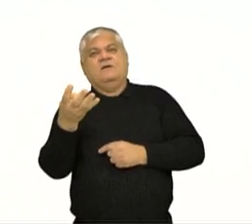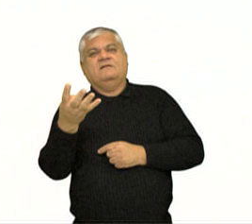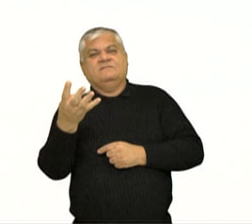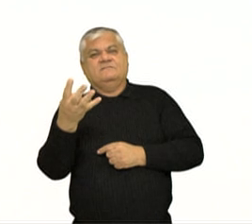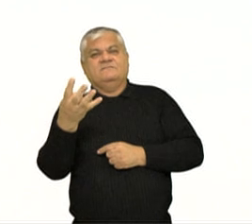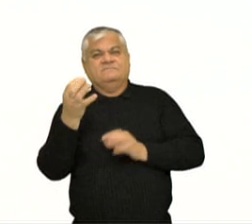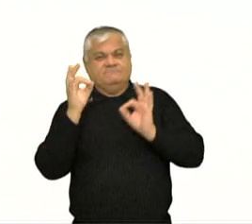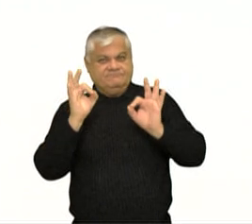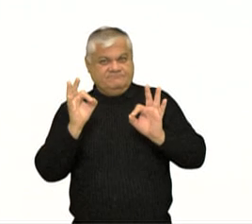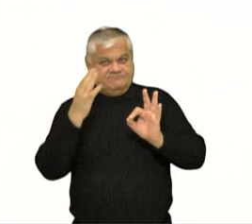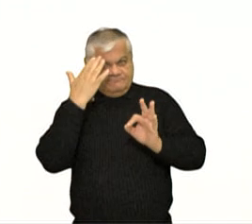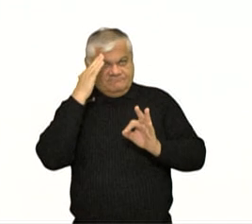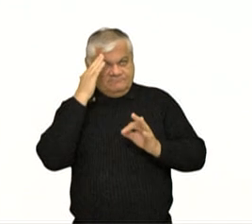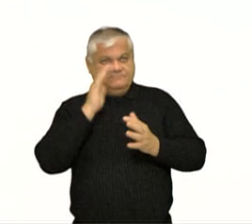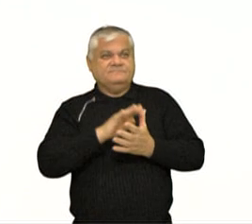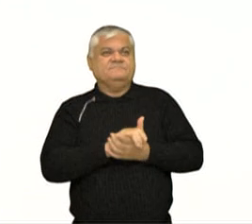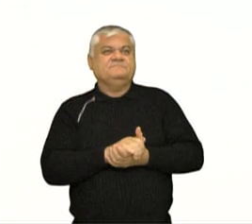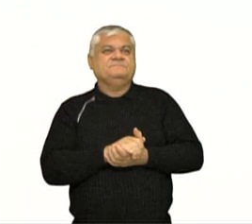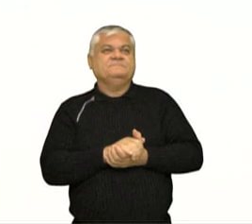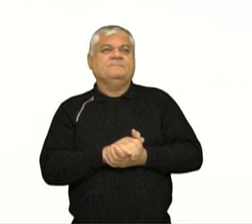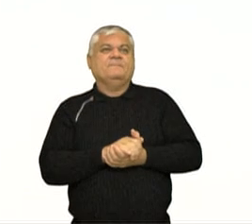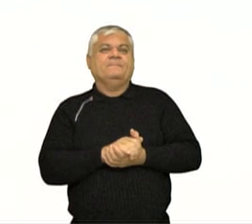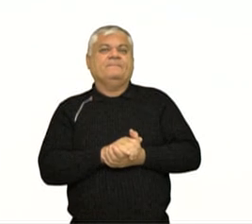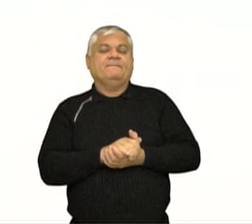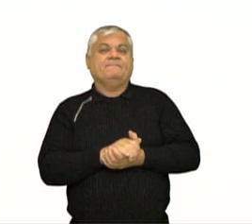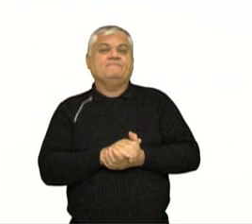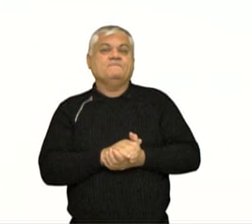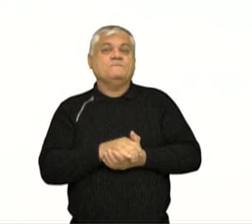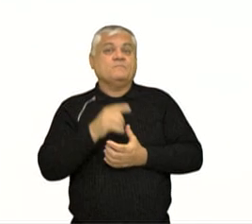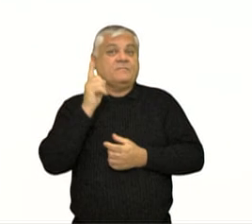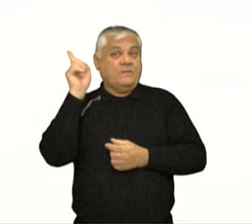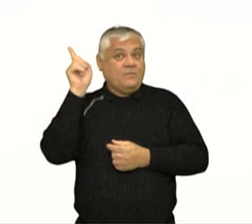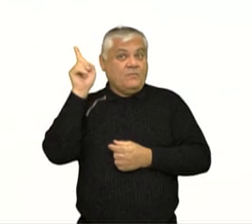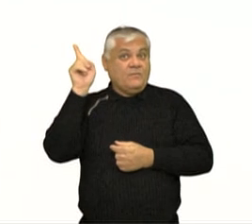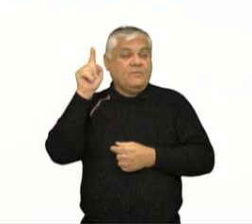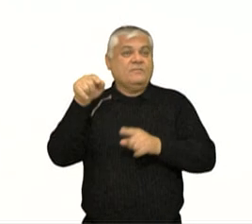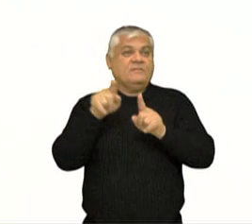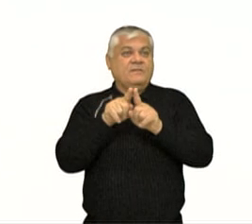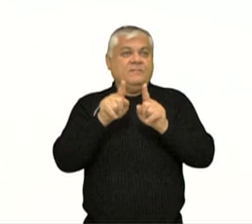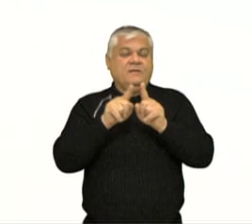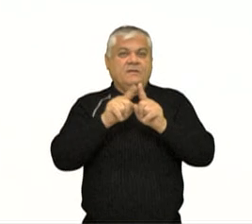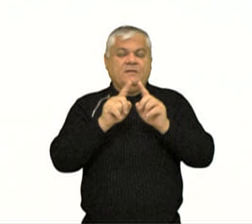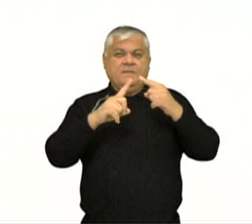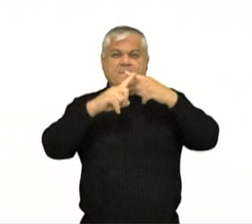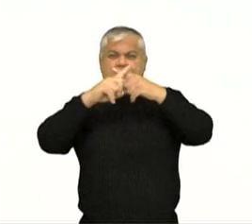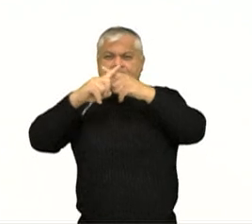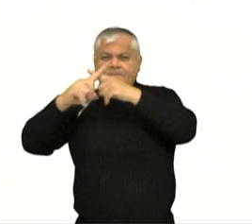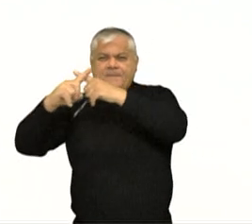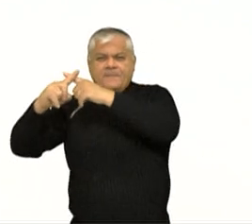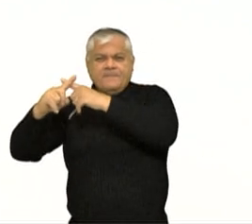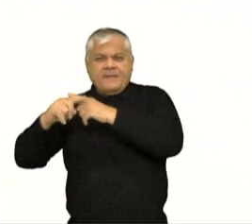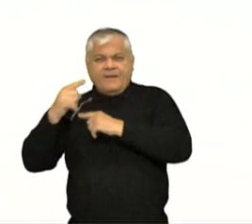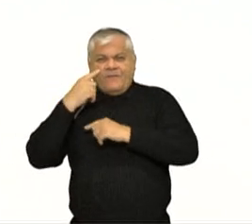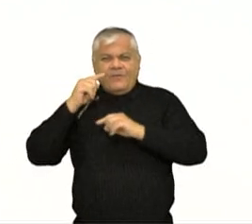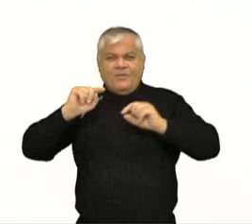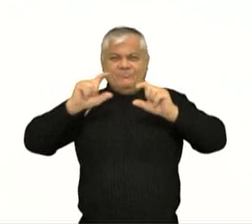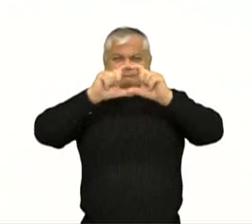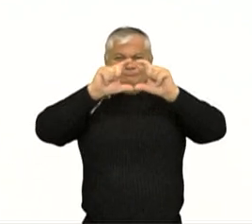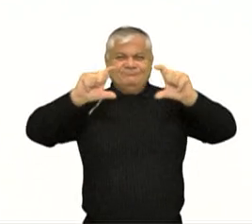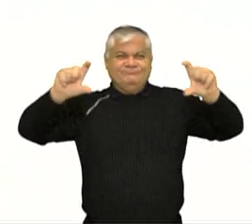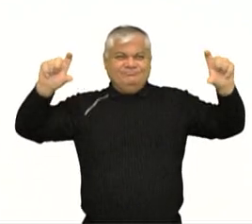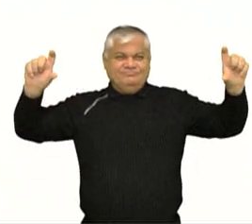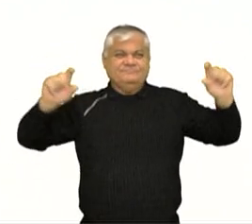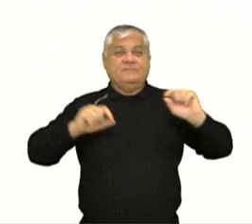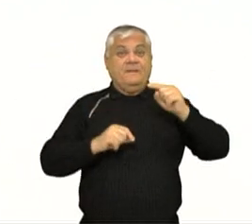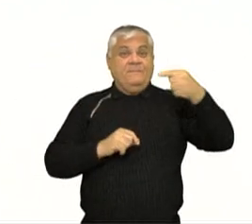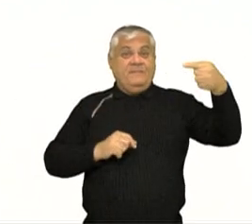0,064. Tudo bem? Então, vejam também essas multiplicações. Olha lá, eu tenho